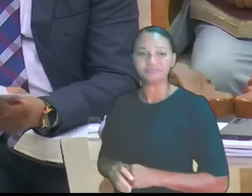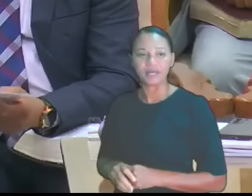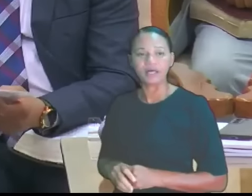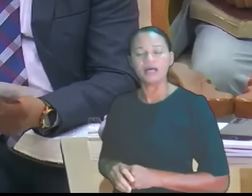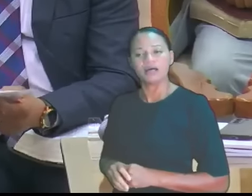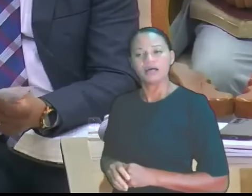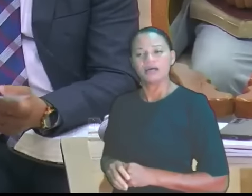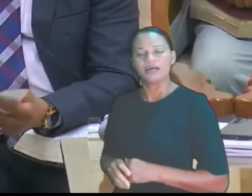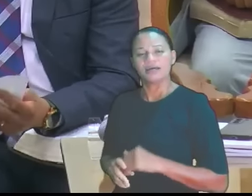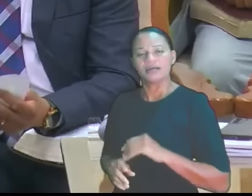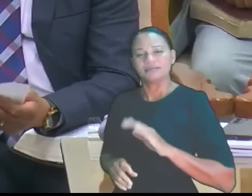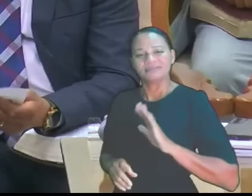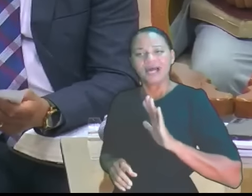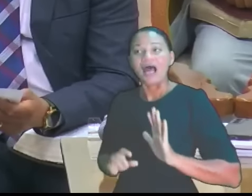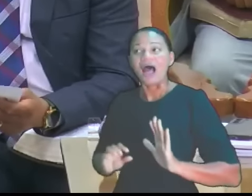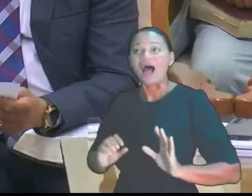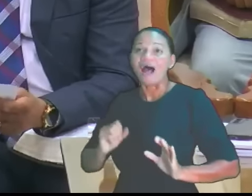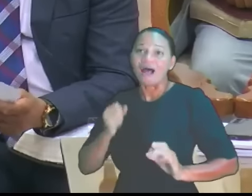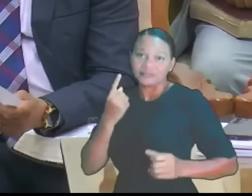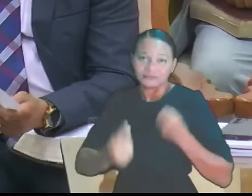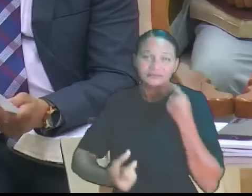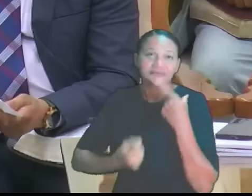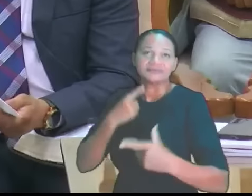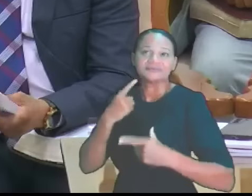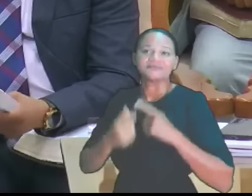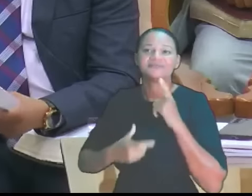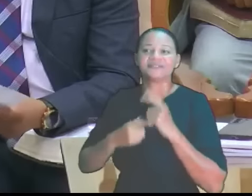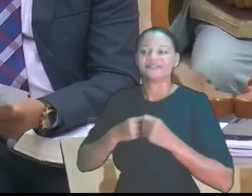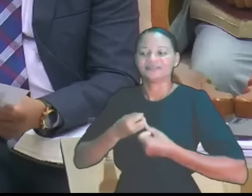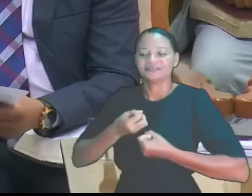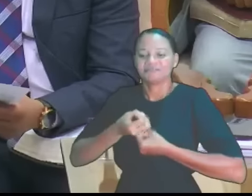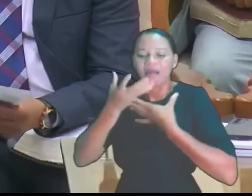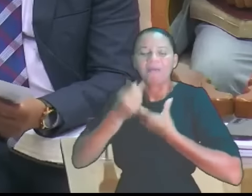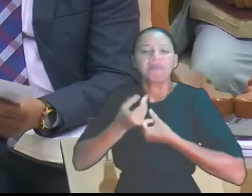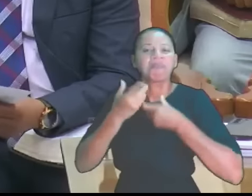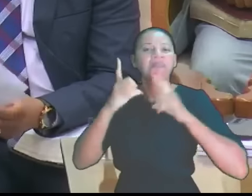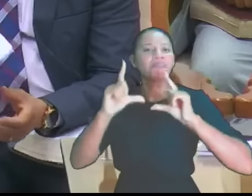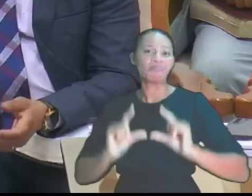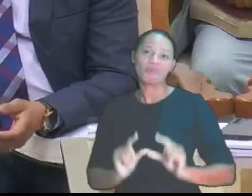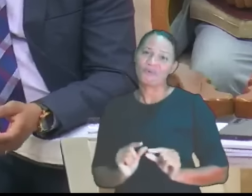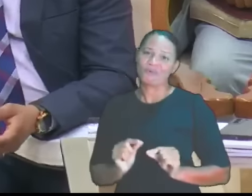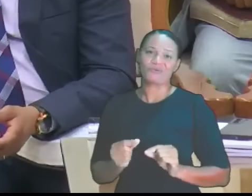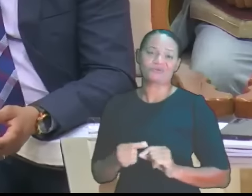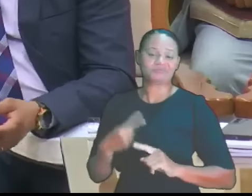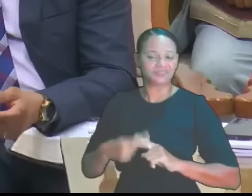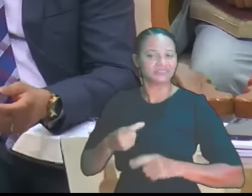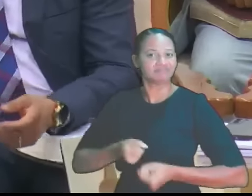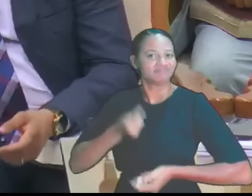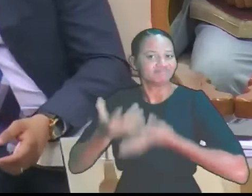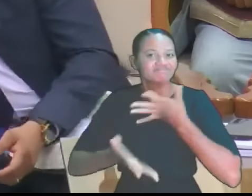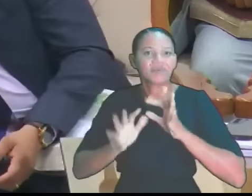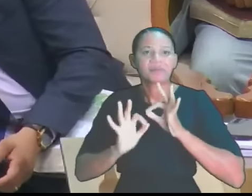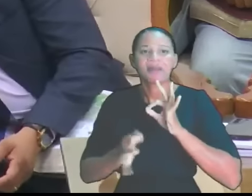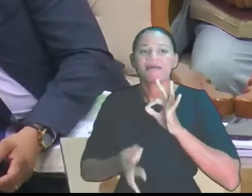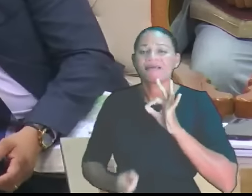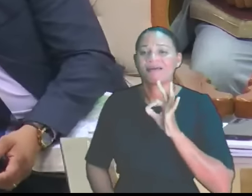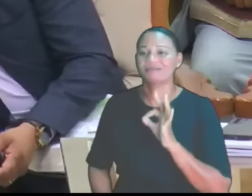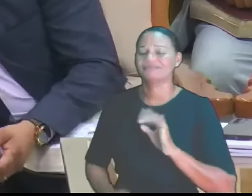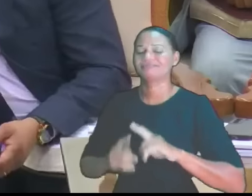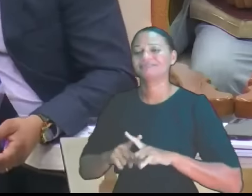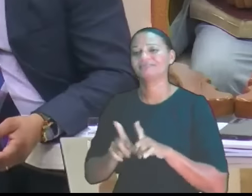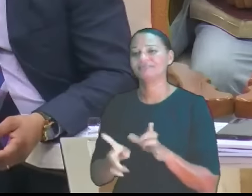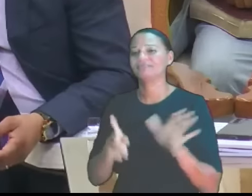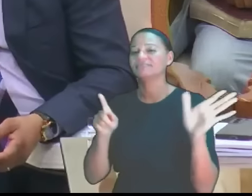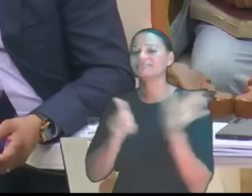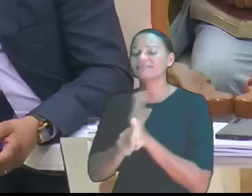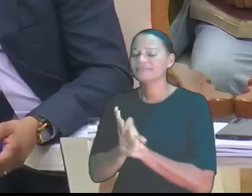deixamos de contar muita coisa nessa área que Deus faz. Mas a pergunta dessa noite